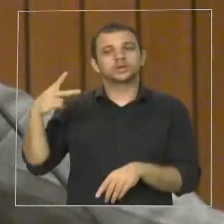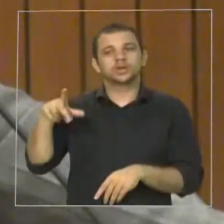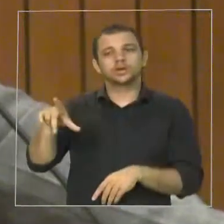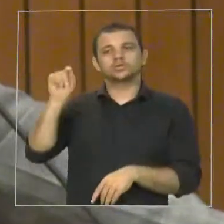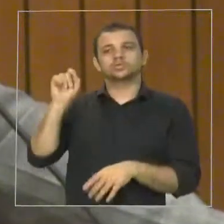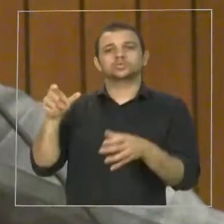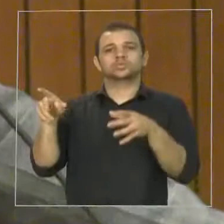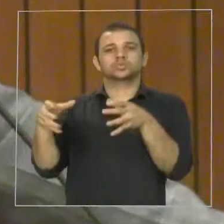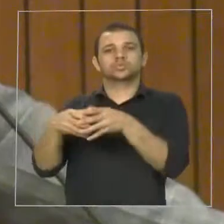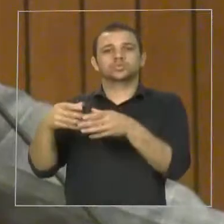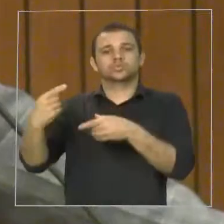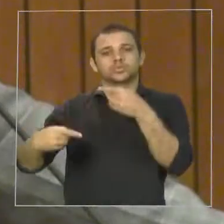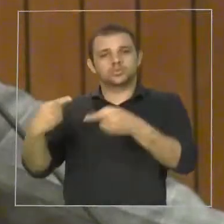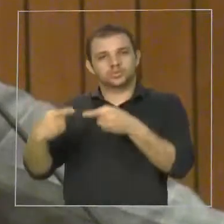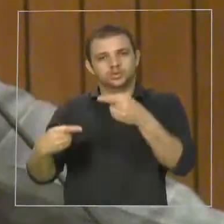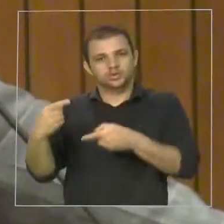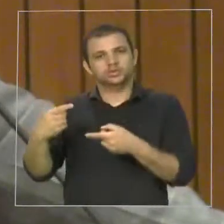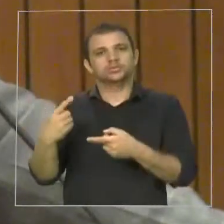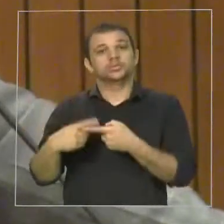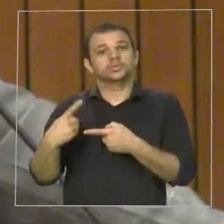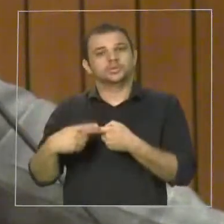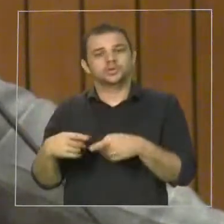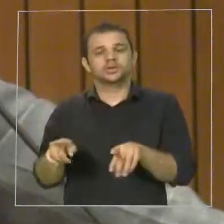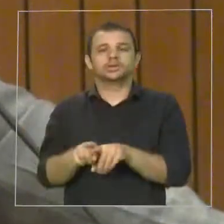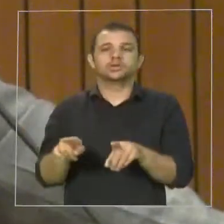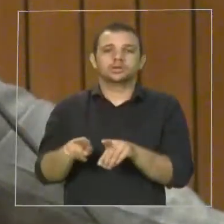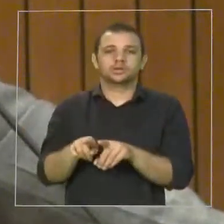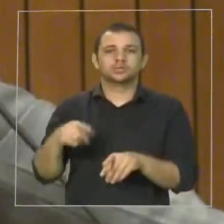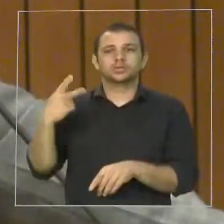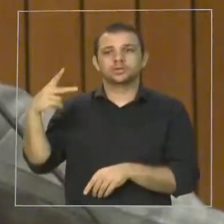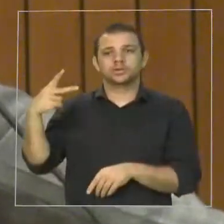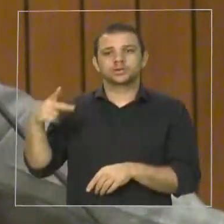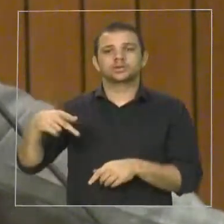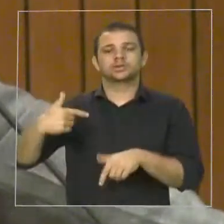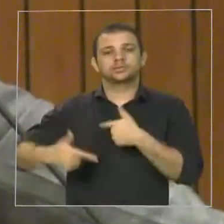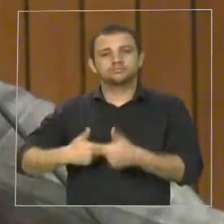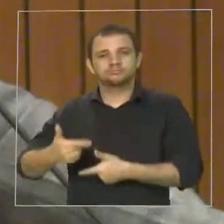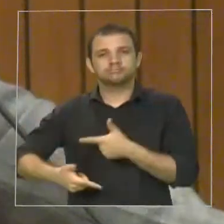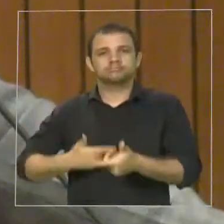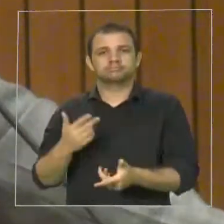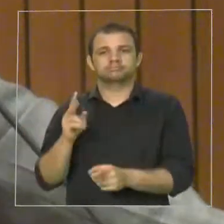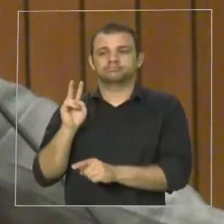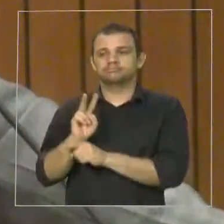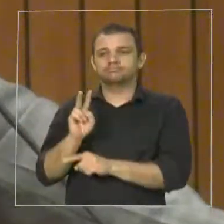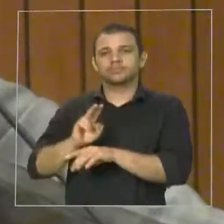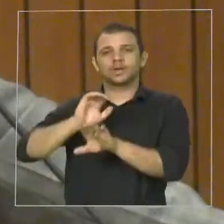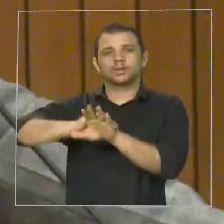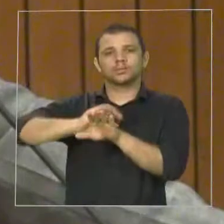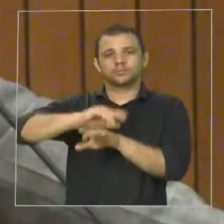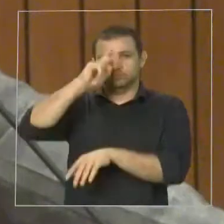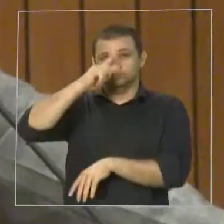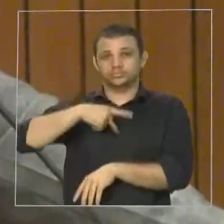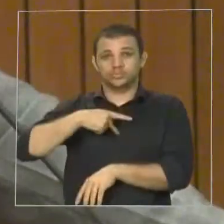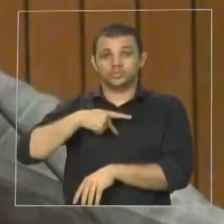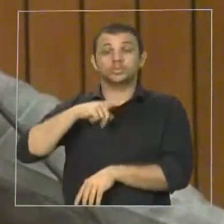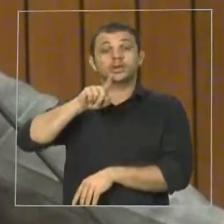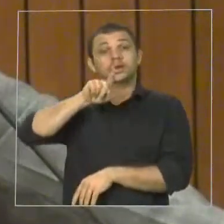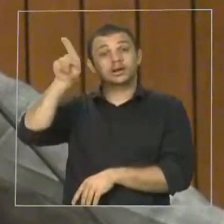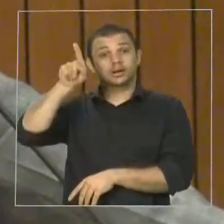sua opção política, da sua defesa dos seus ideais na Câmara